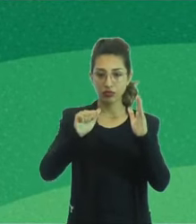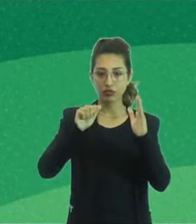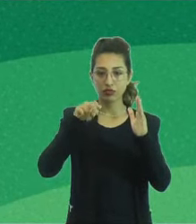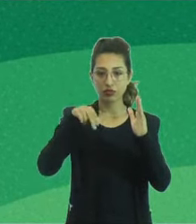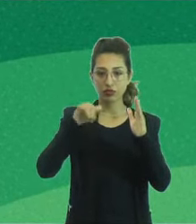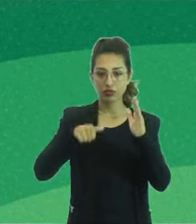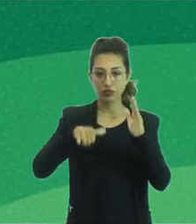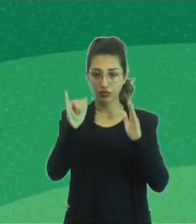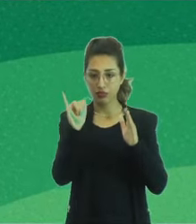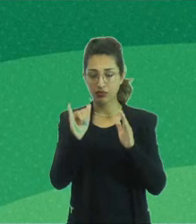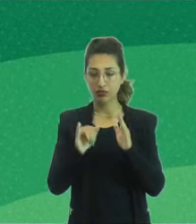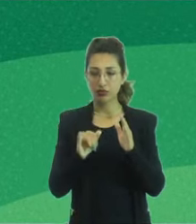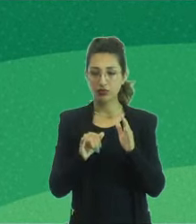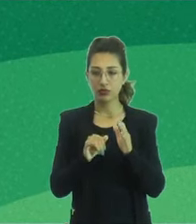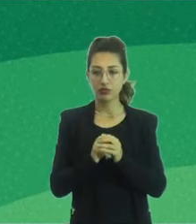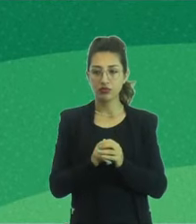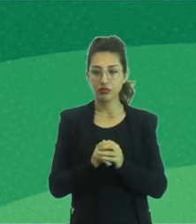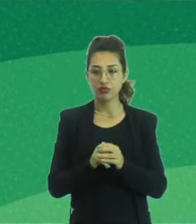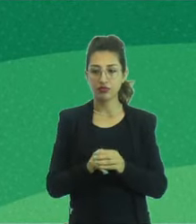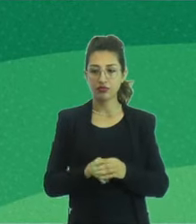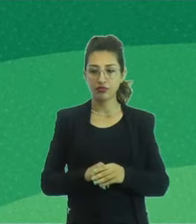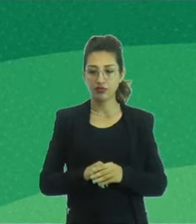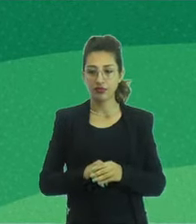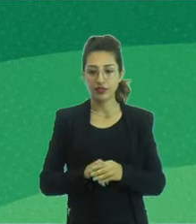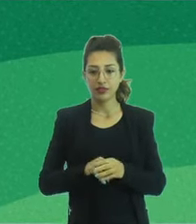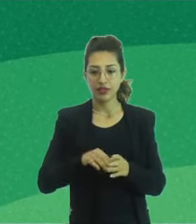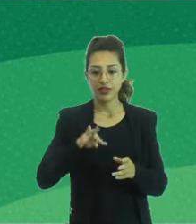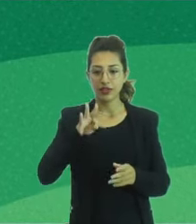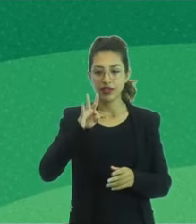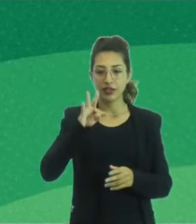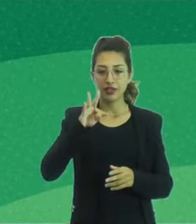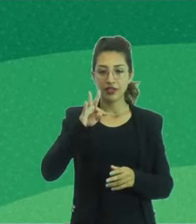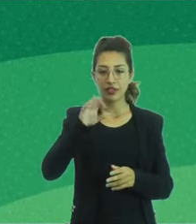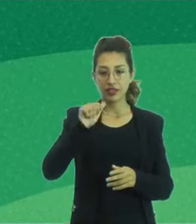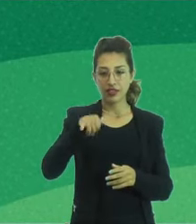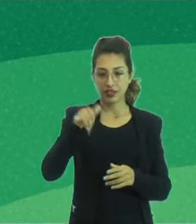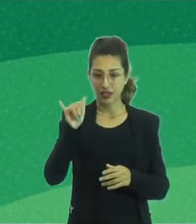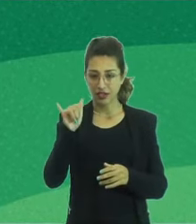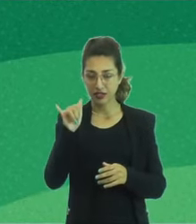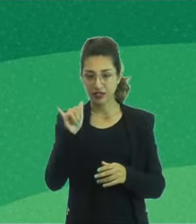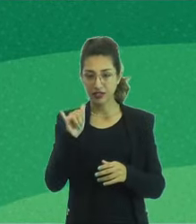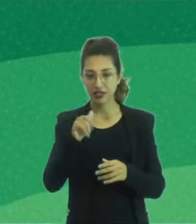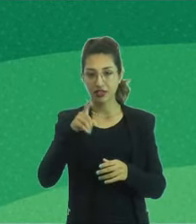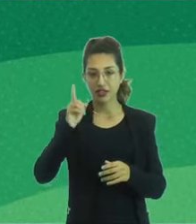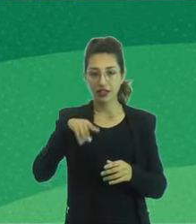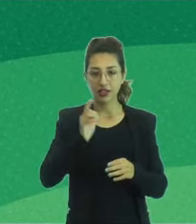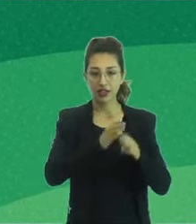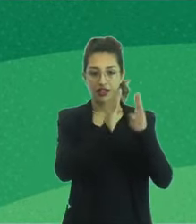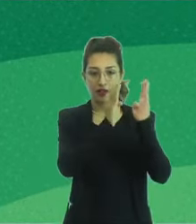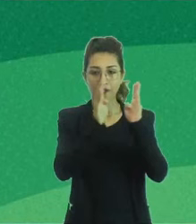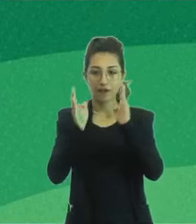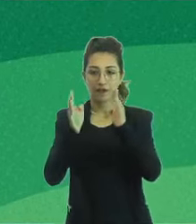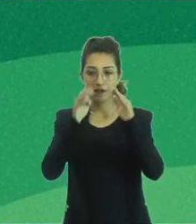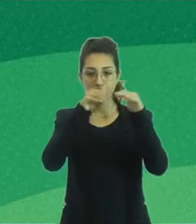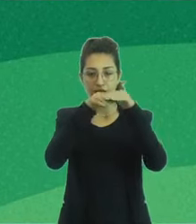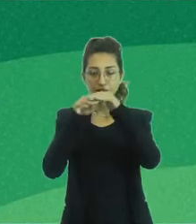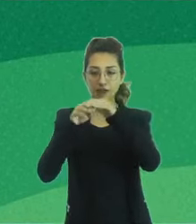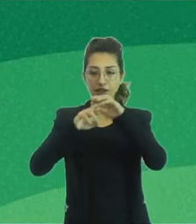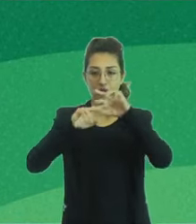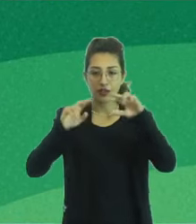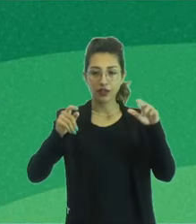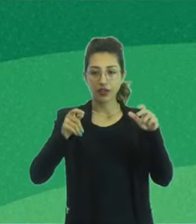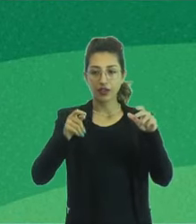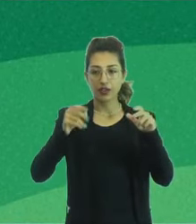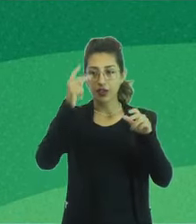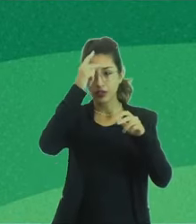y não é pai é pai que é uma biblioteca de fazer visual nova eu descobri que as pessoas publicam isso